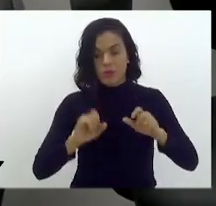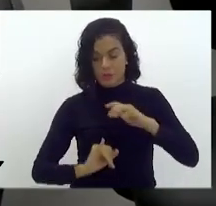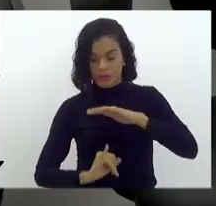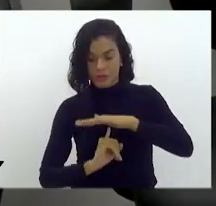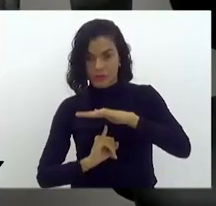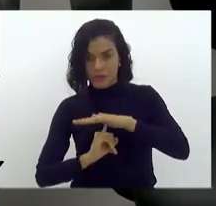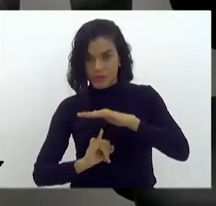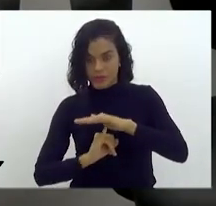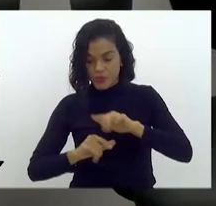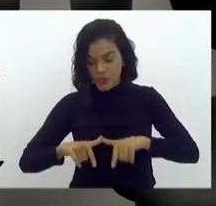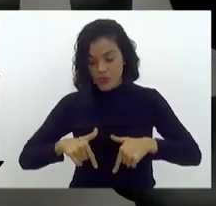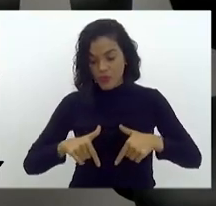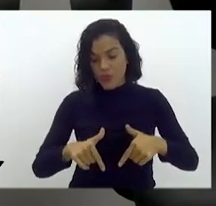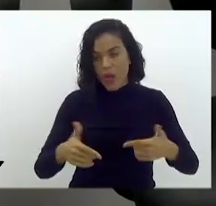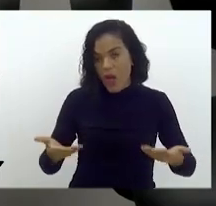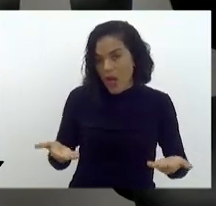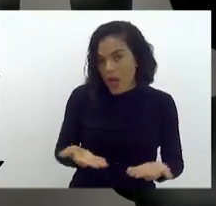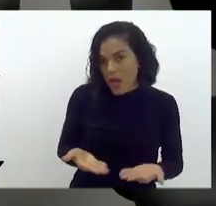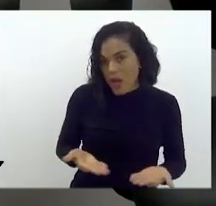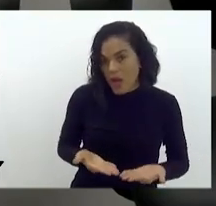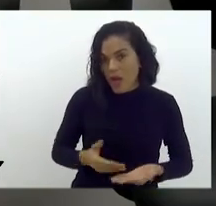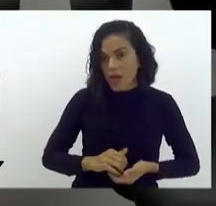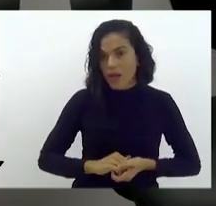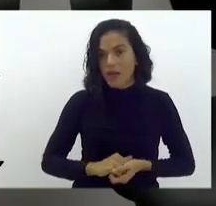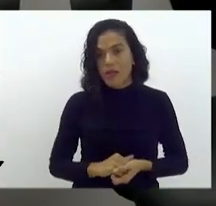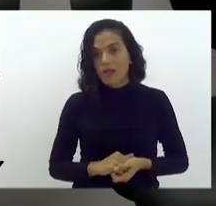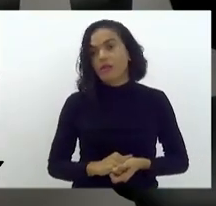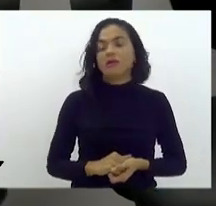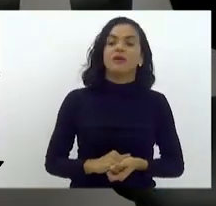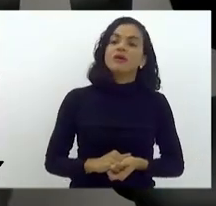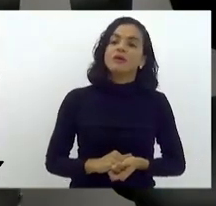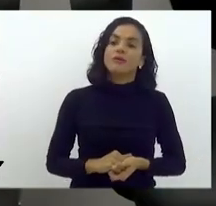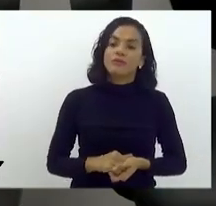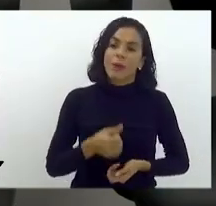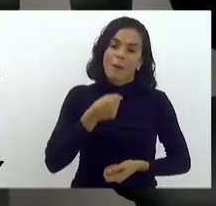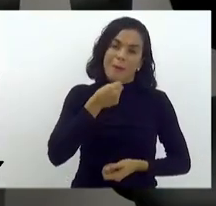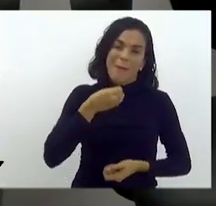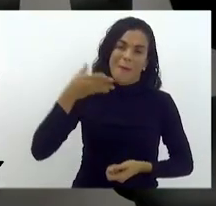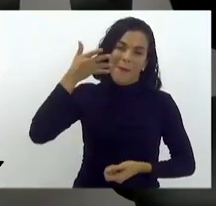que que é feito atualmente o doutor ele vai tecer algumas palavras aí